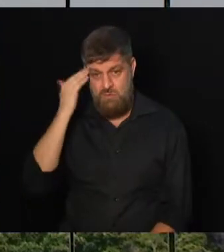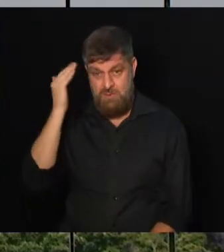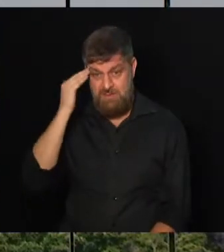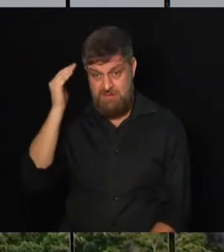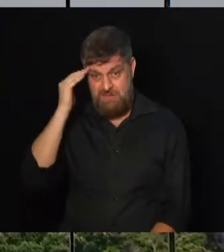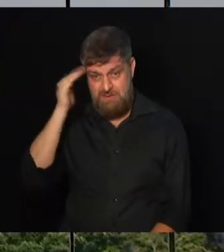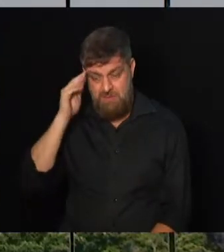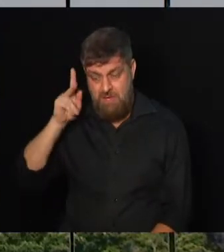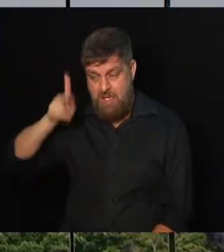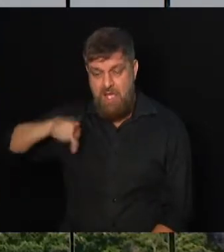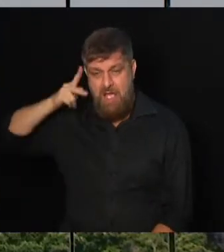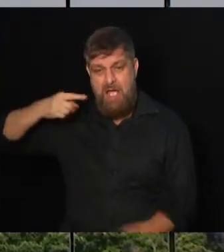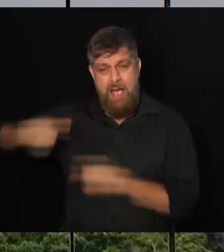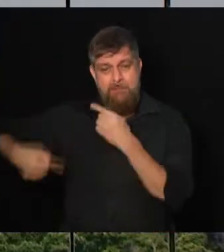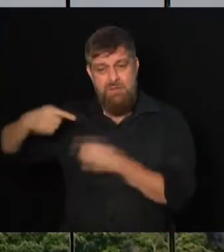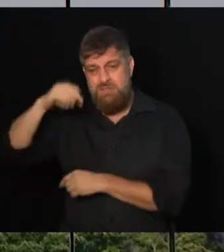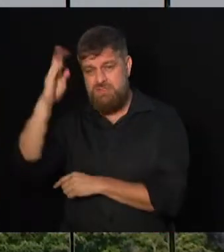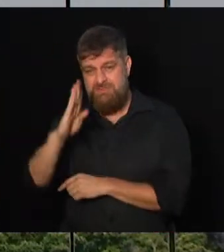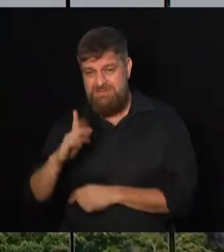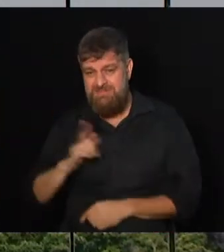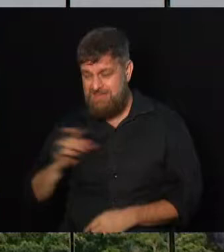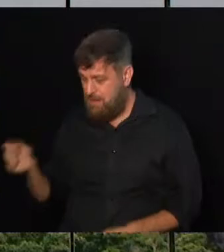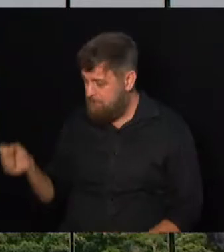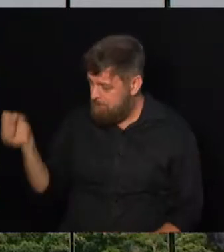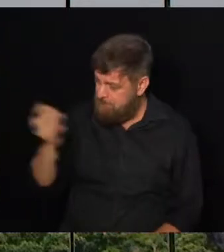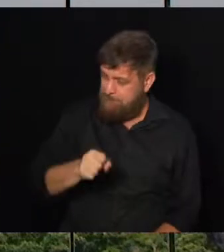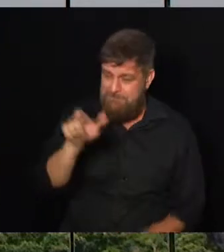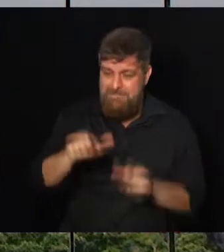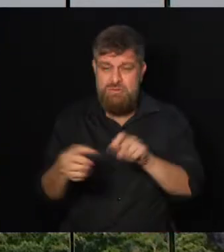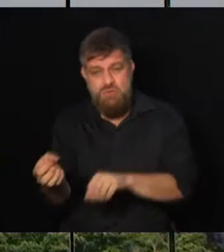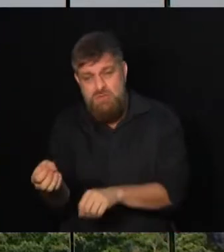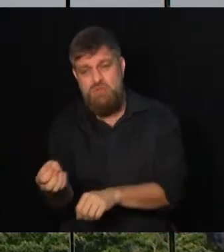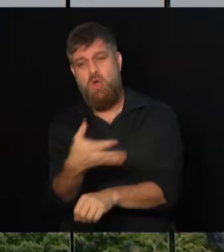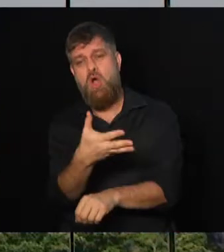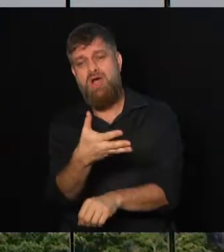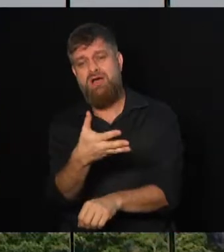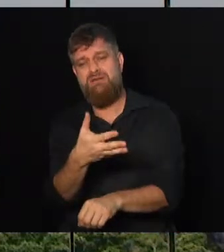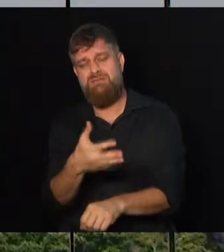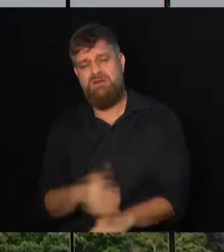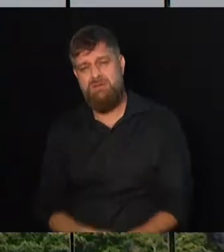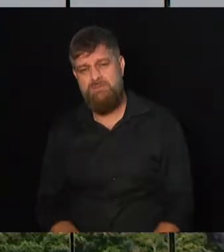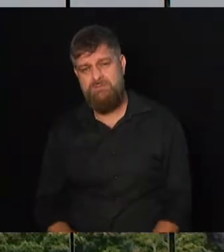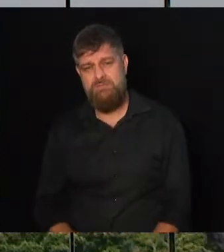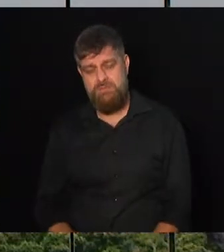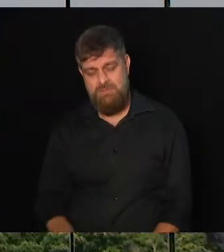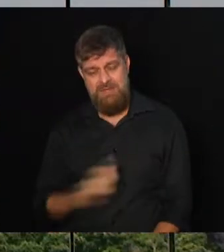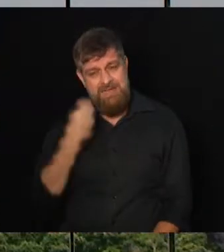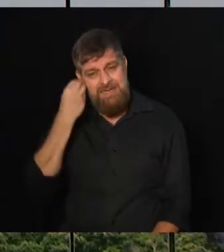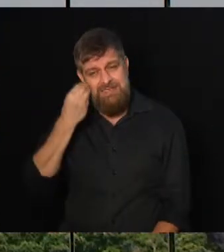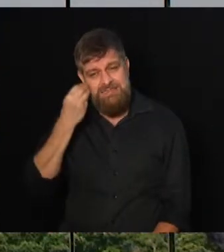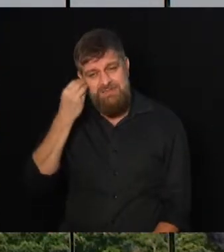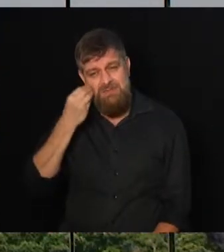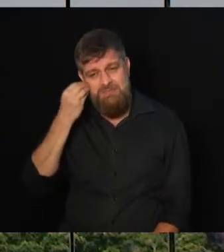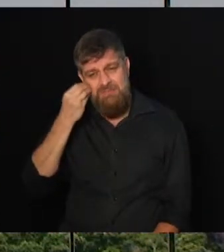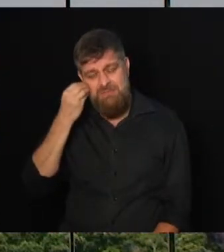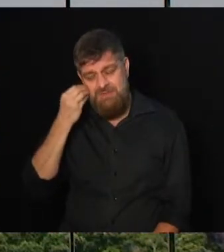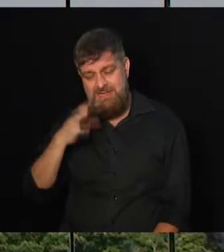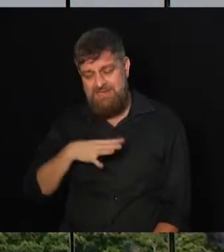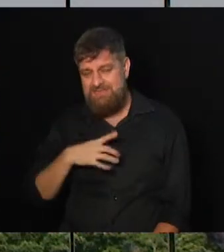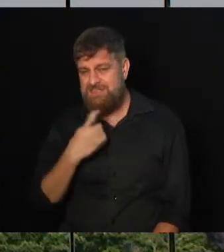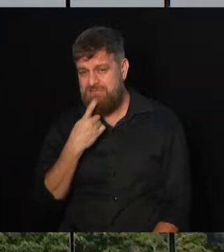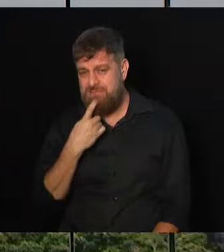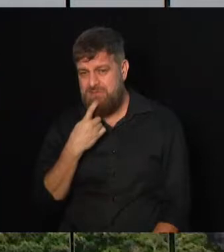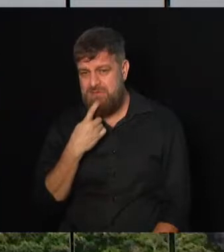que a política brasileira precisa de novos políticos. E para vivenciar a vida diária de Campinas. Nós